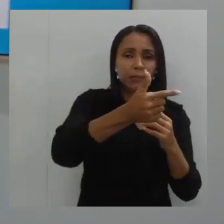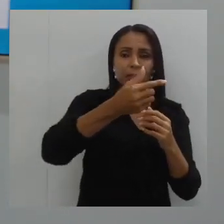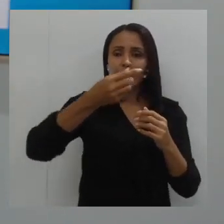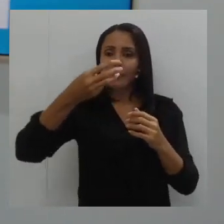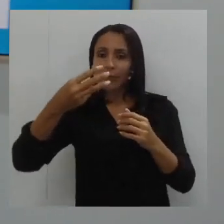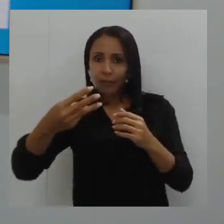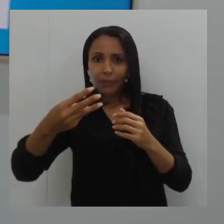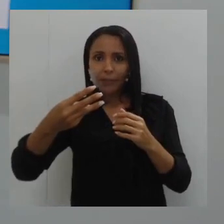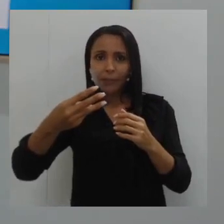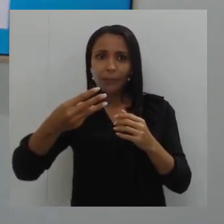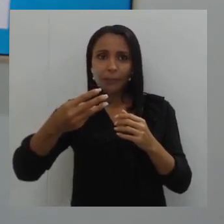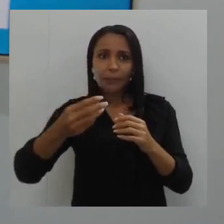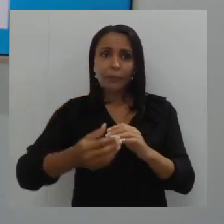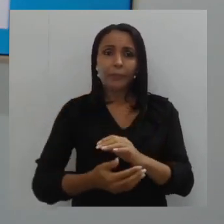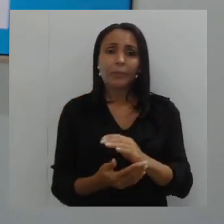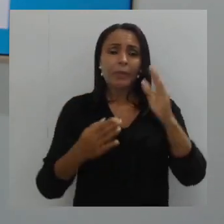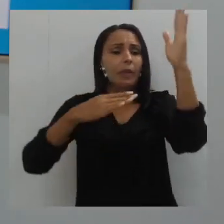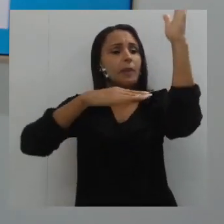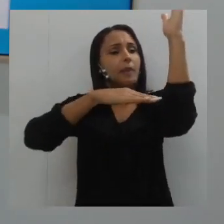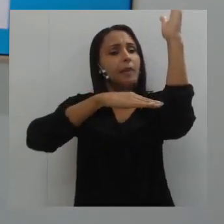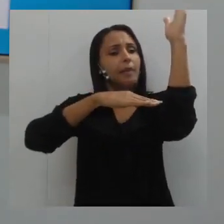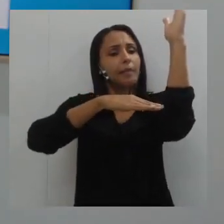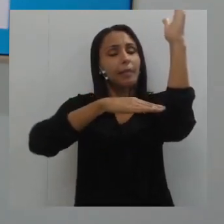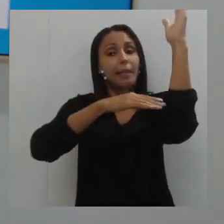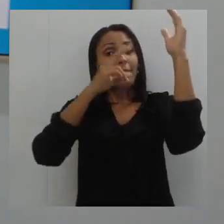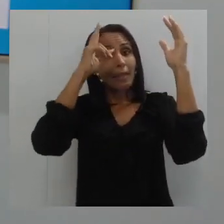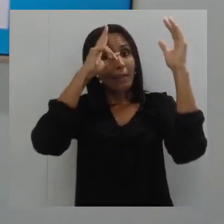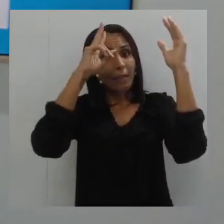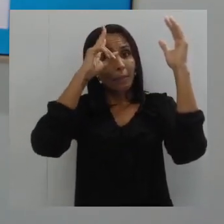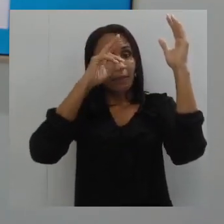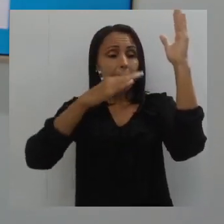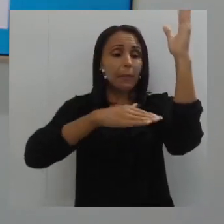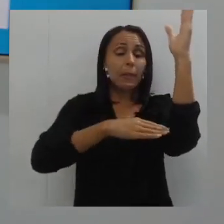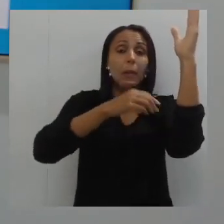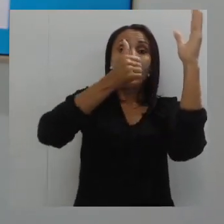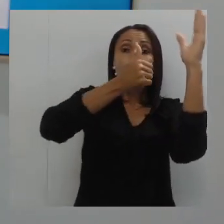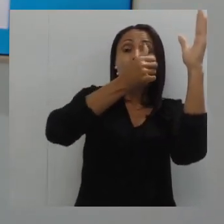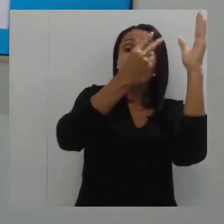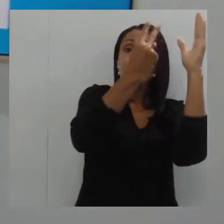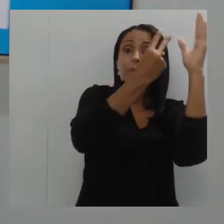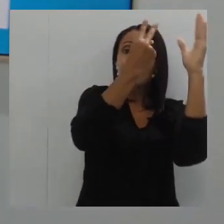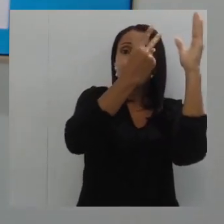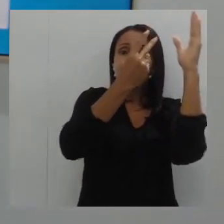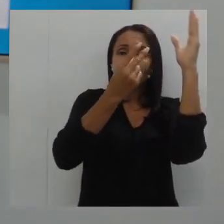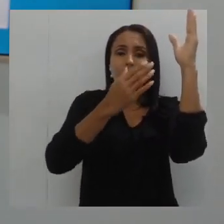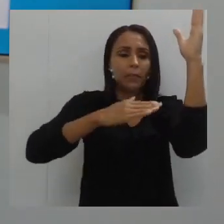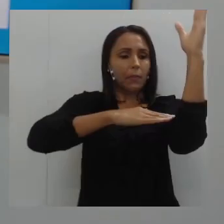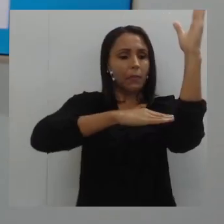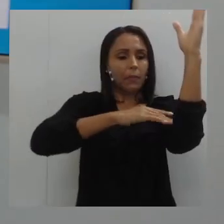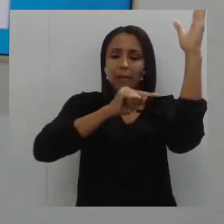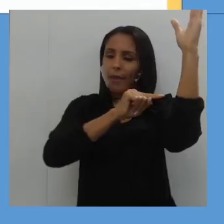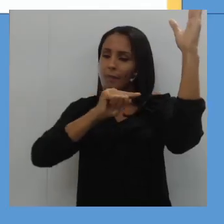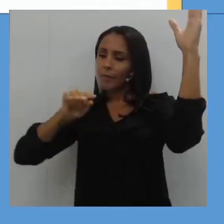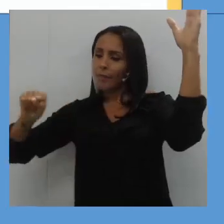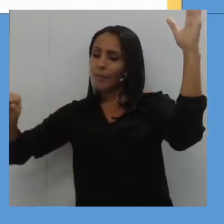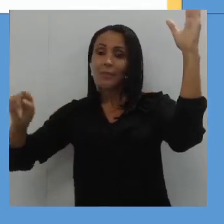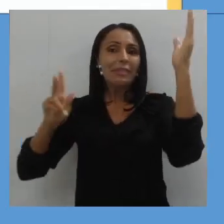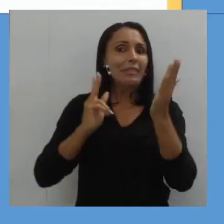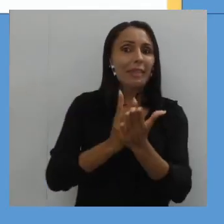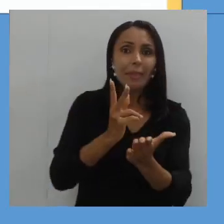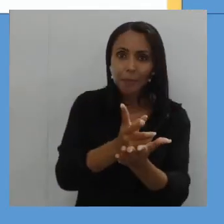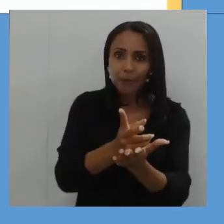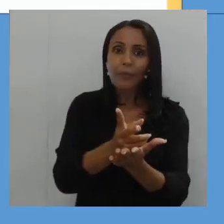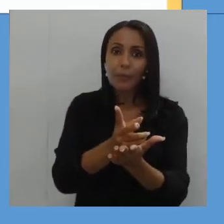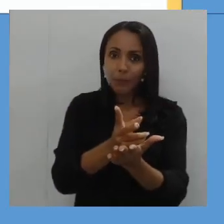o 3. Onde é que está o meu 2? Lembre-se, o primeiro valor eu conto sempre na horizontal.